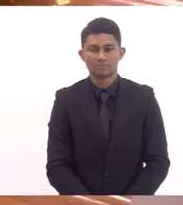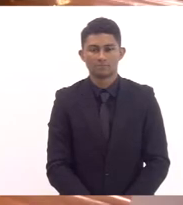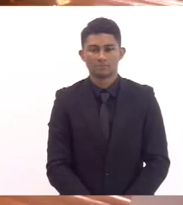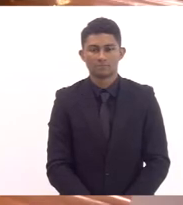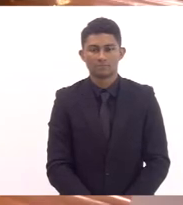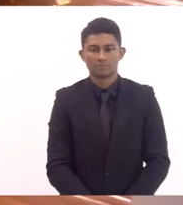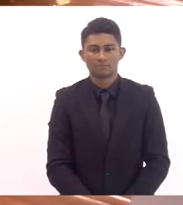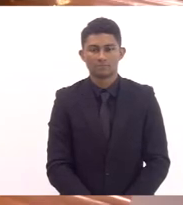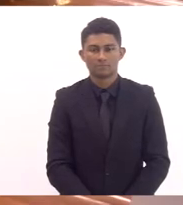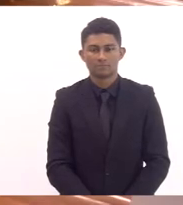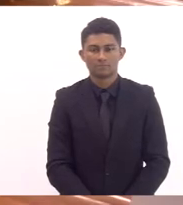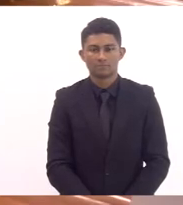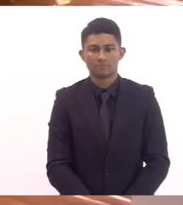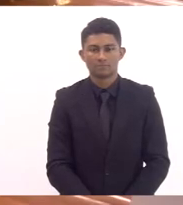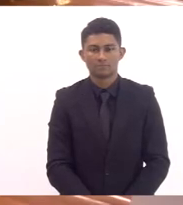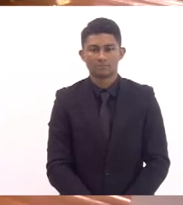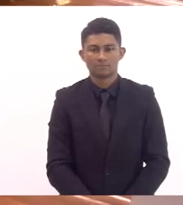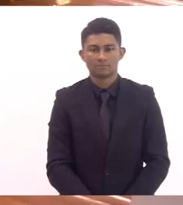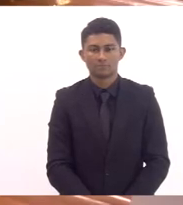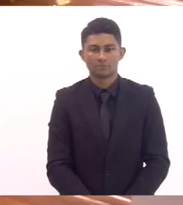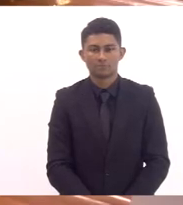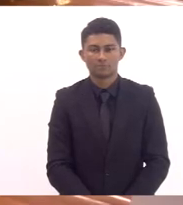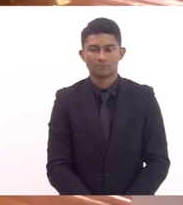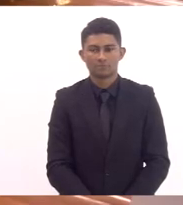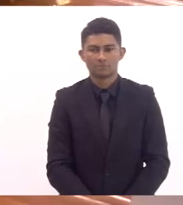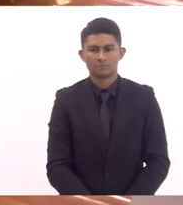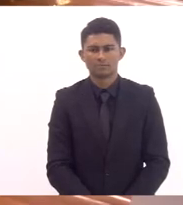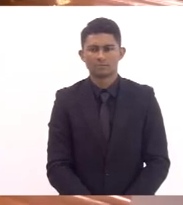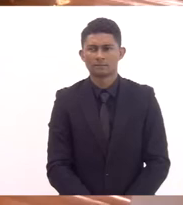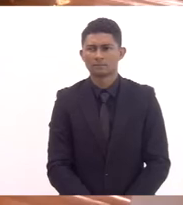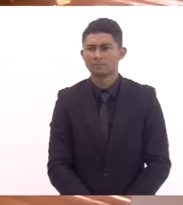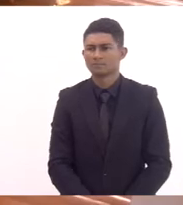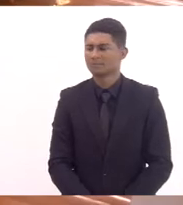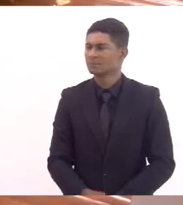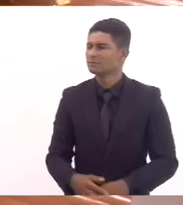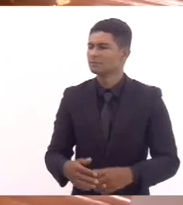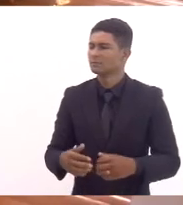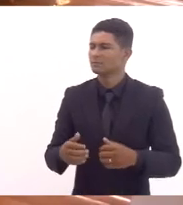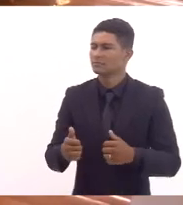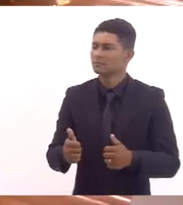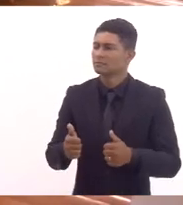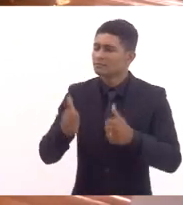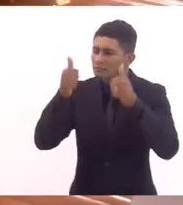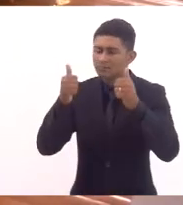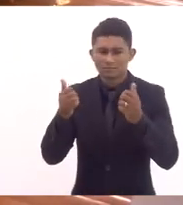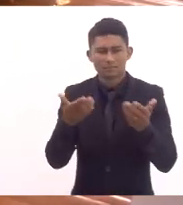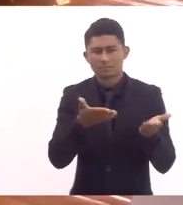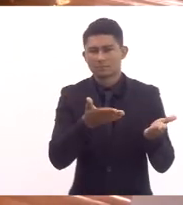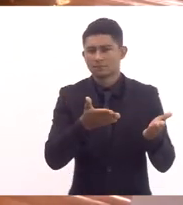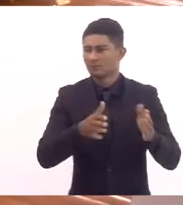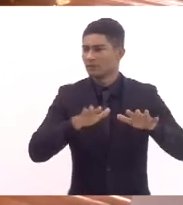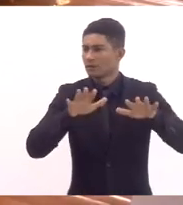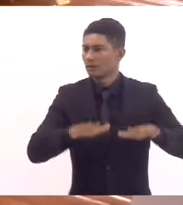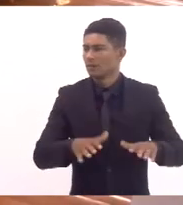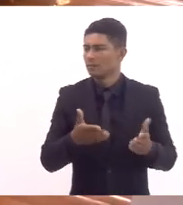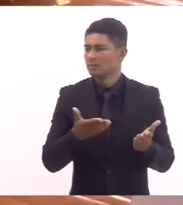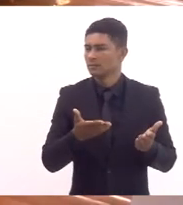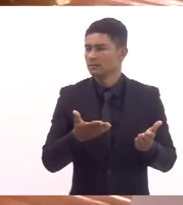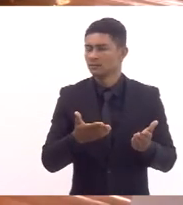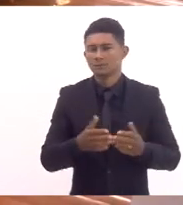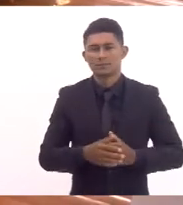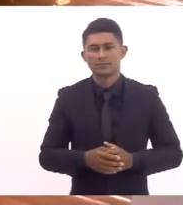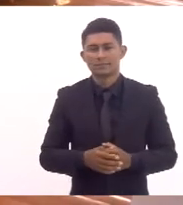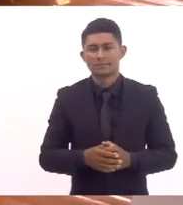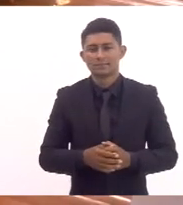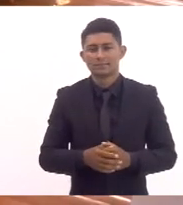espaçamento poder lhe ver não irão identificar mesmo lápis obrigar as pessoas Ah tá bom